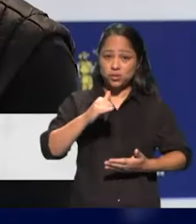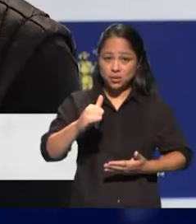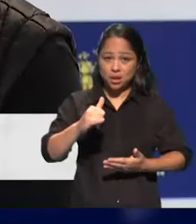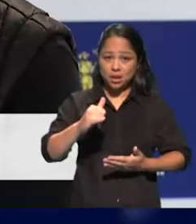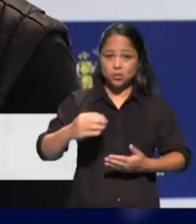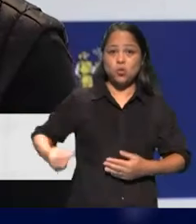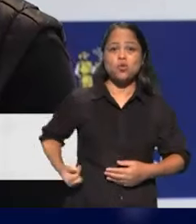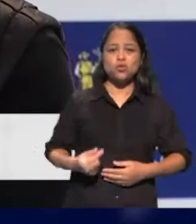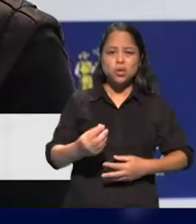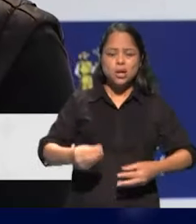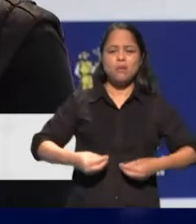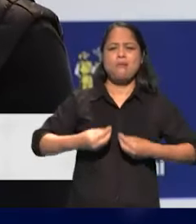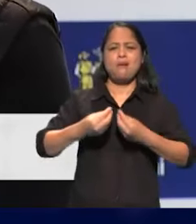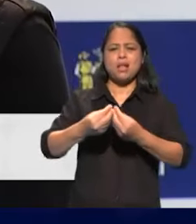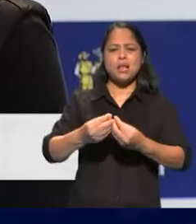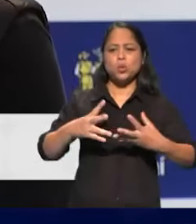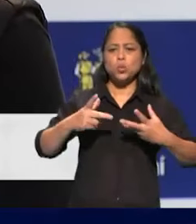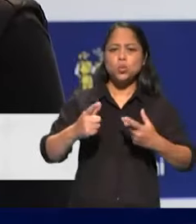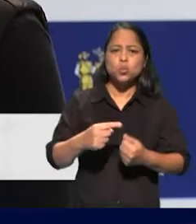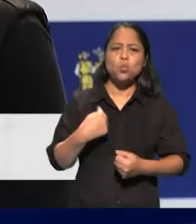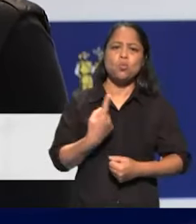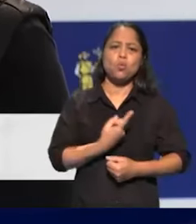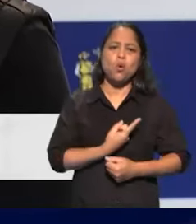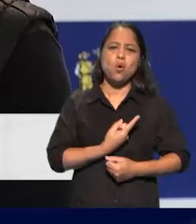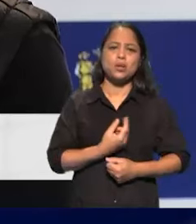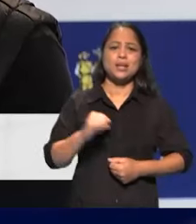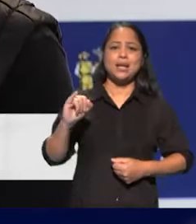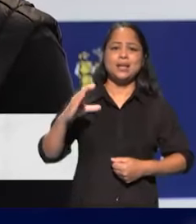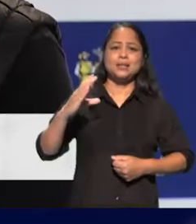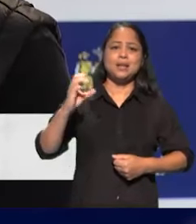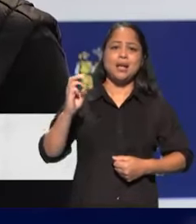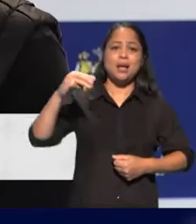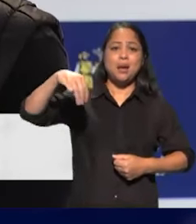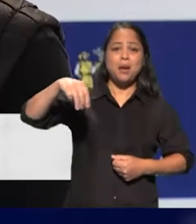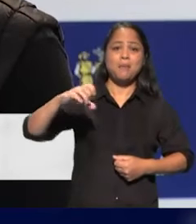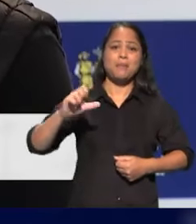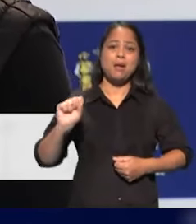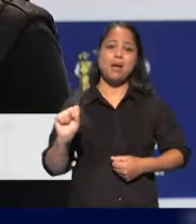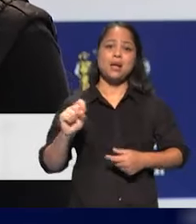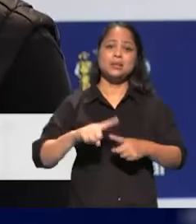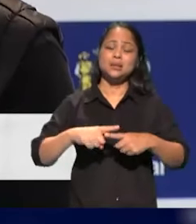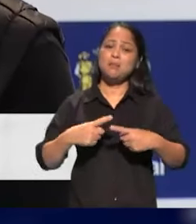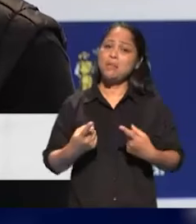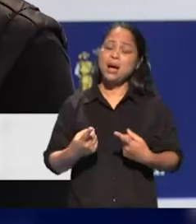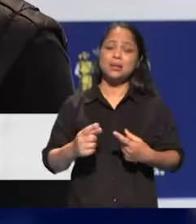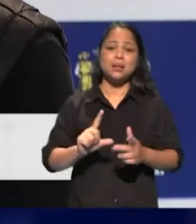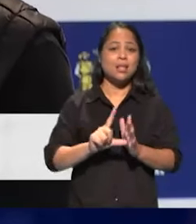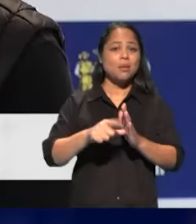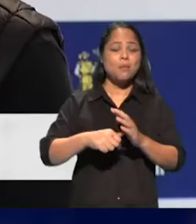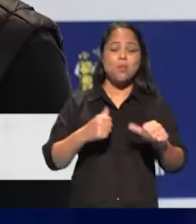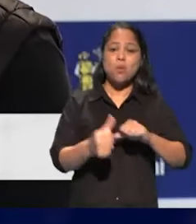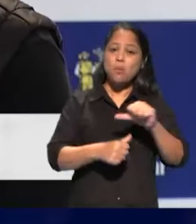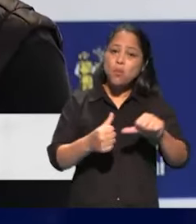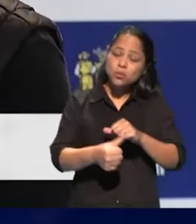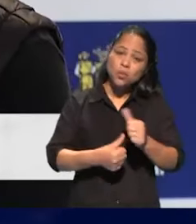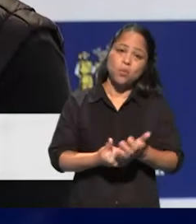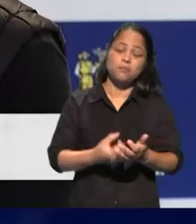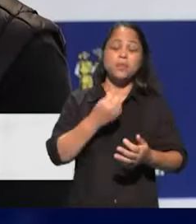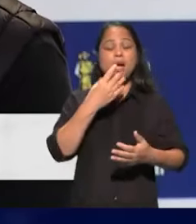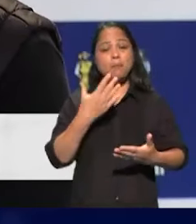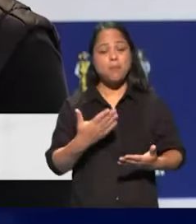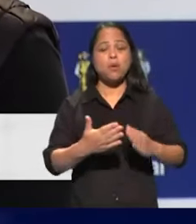o icms e iss e depois terminou com esses 46 milhões que e é bom vai ajudar